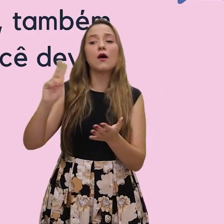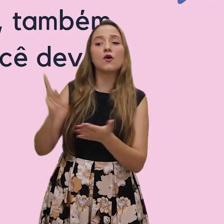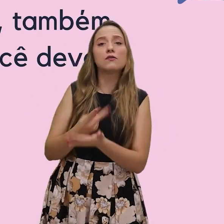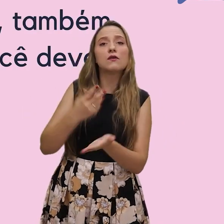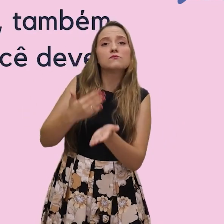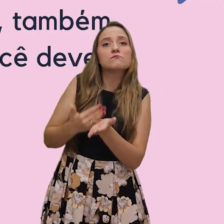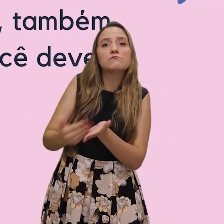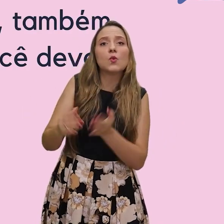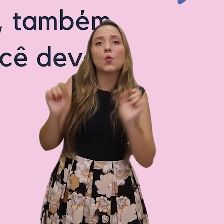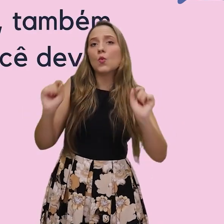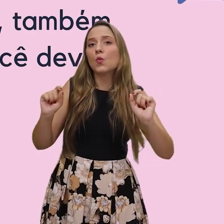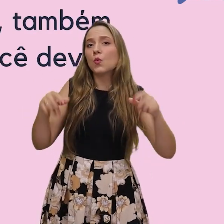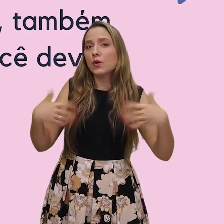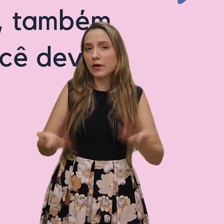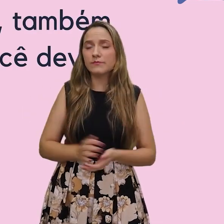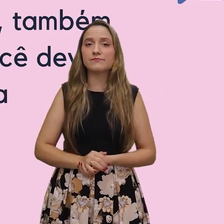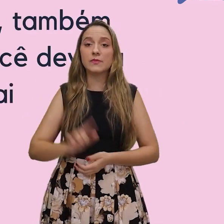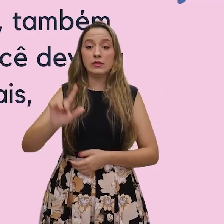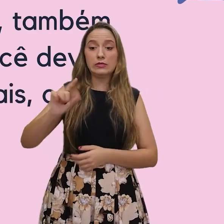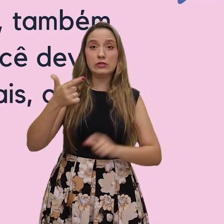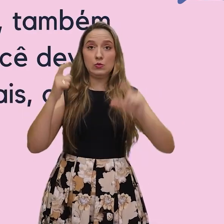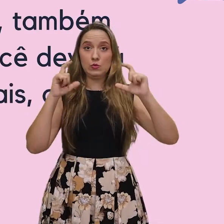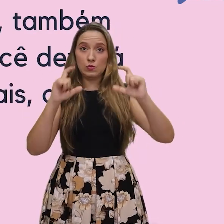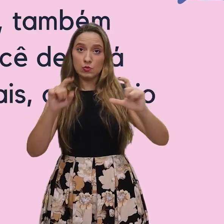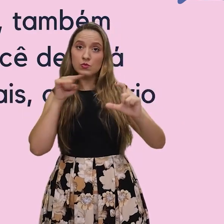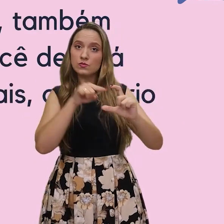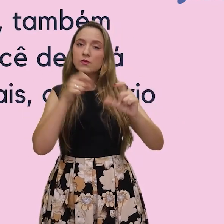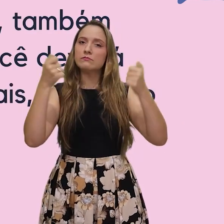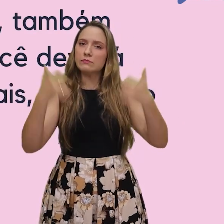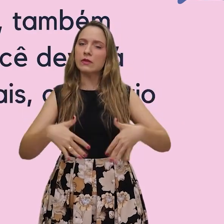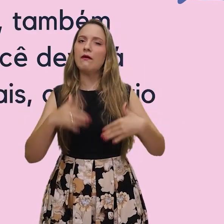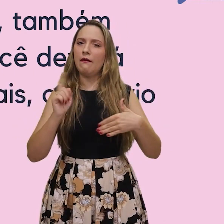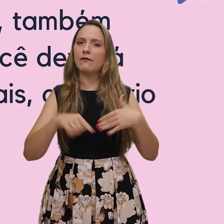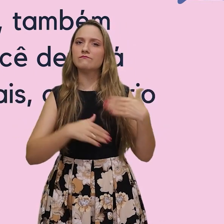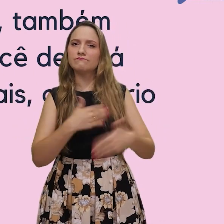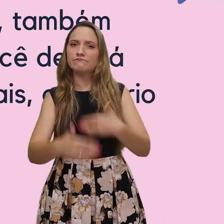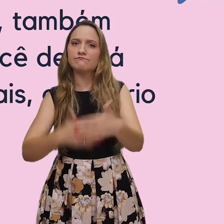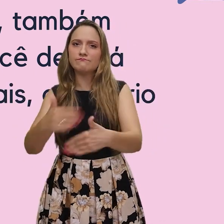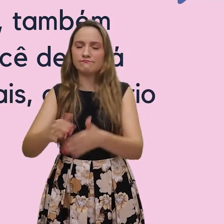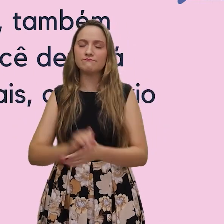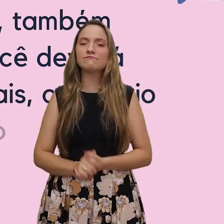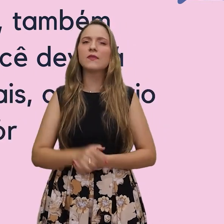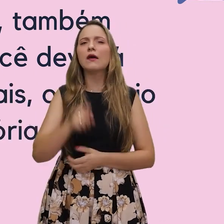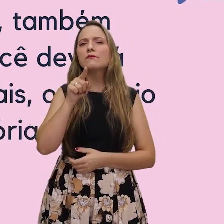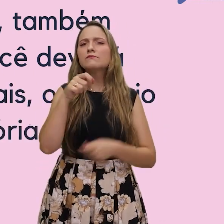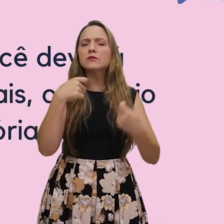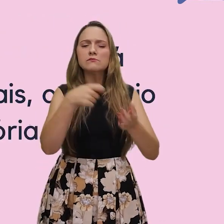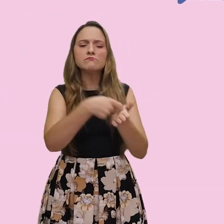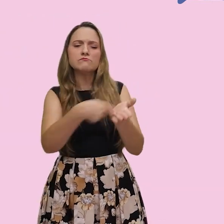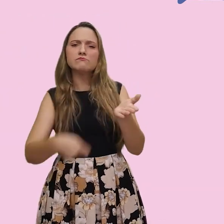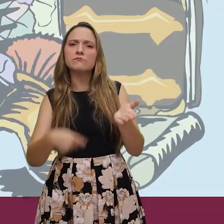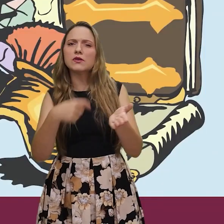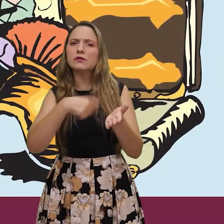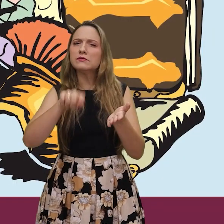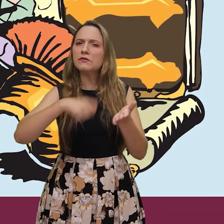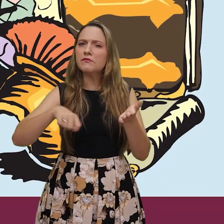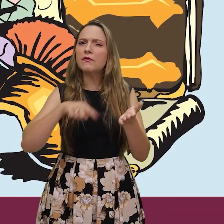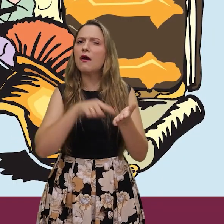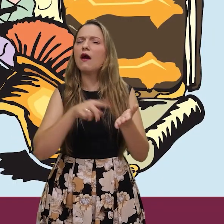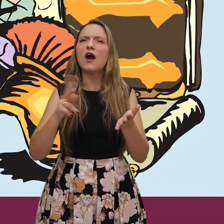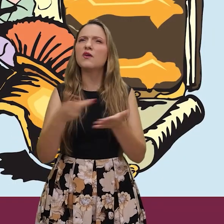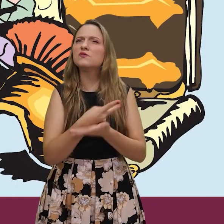personagens principais, o cenário e a situação inicial da história. O segundo parágrafo é